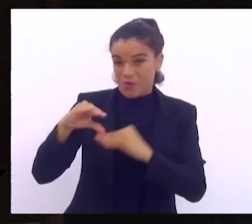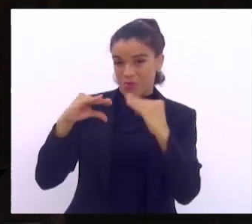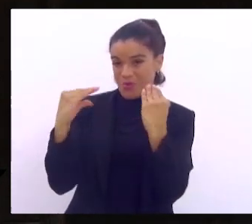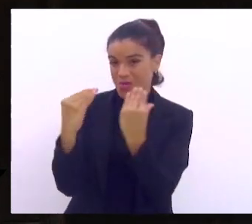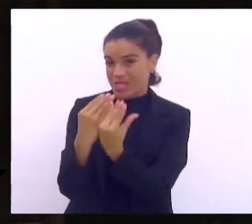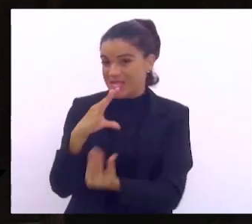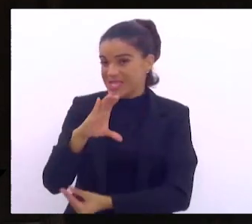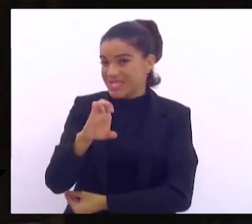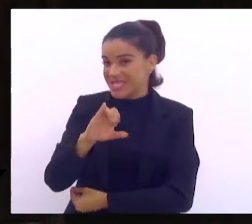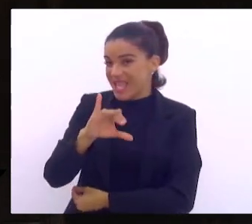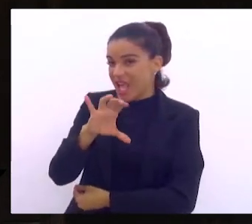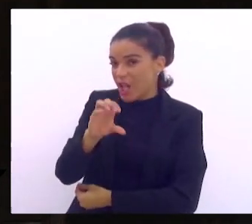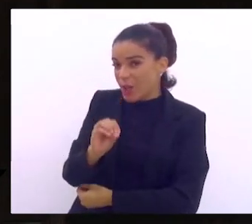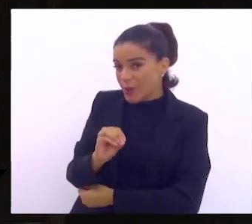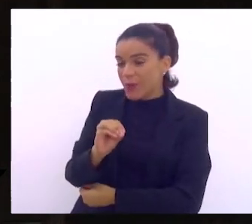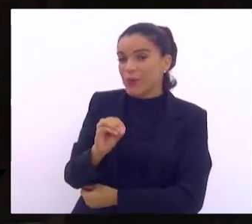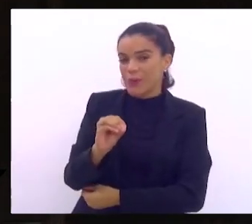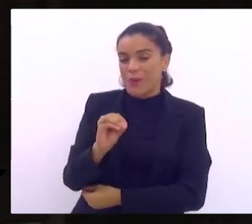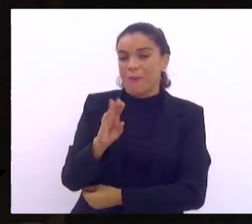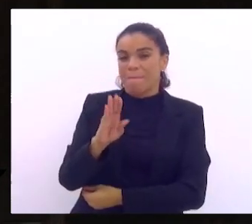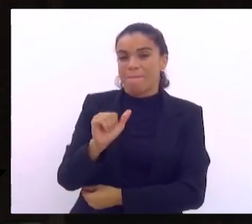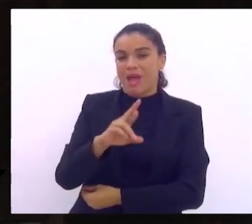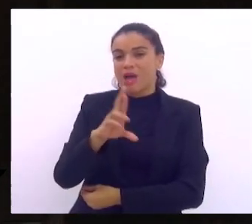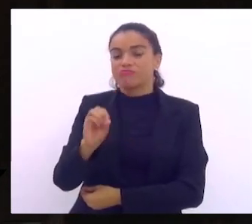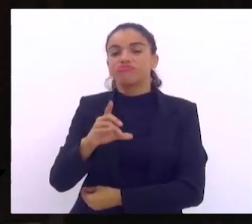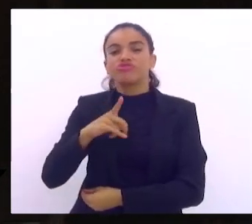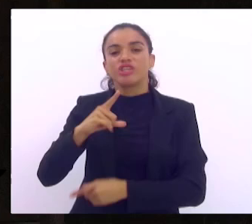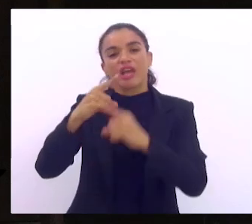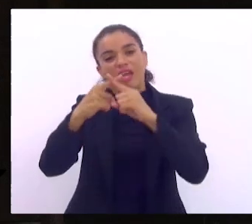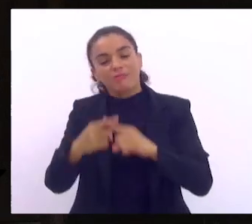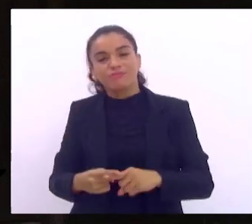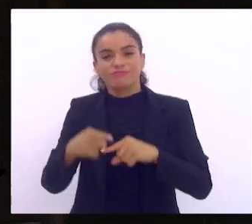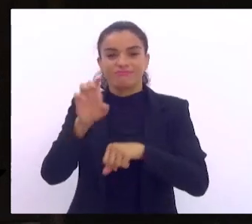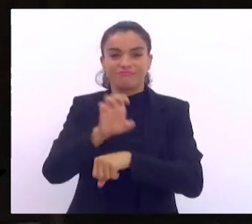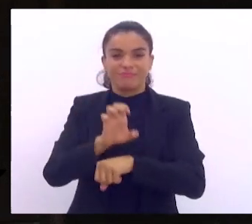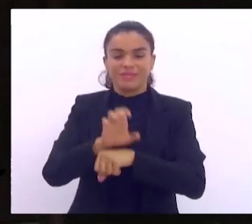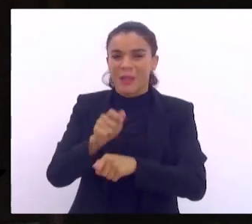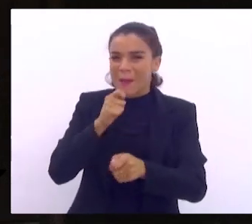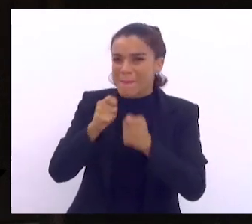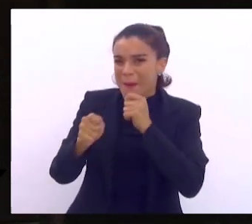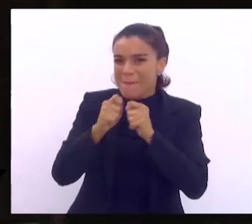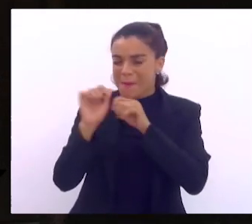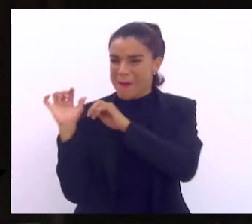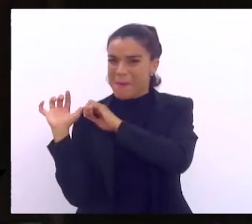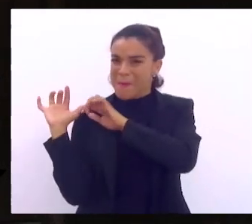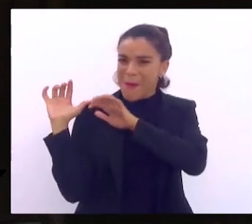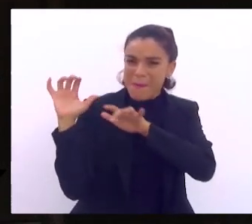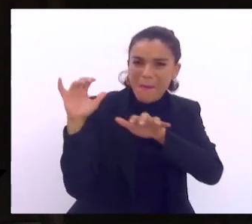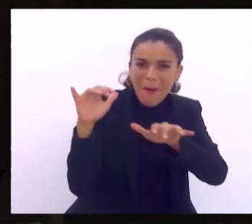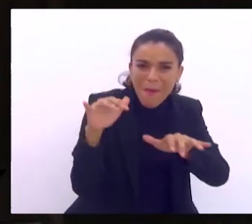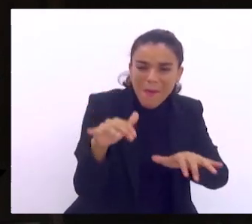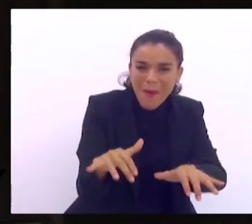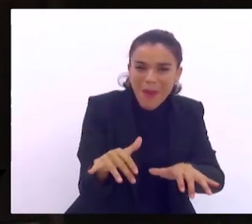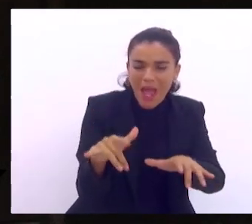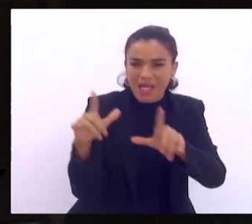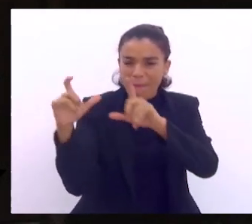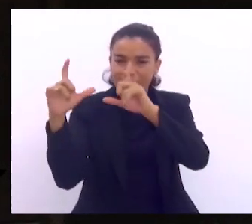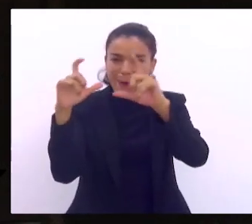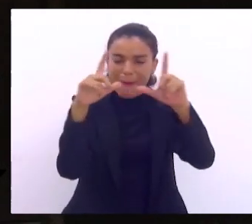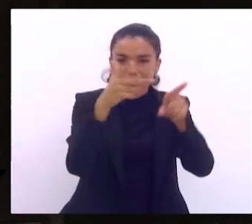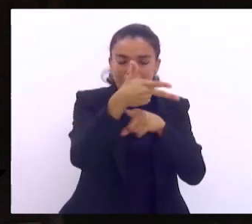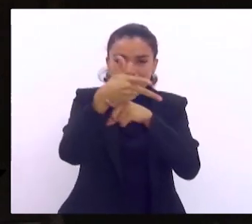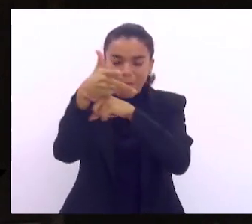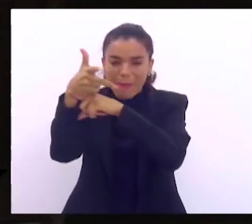quando tinha um pleno campeonato estadual, nós tínhamos a imprensa, né, Robson, aguardando a gente lá na chegada.